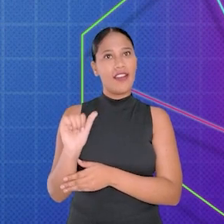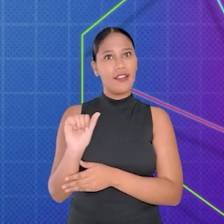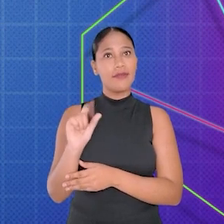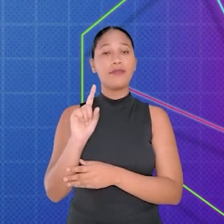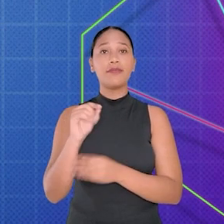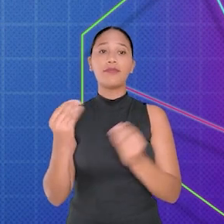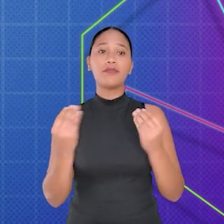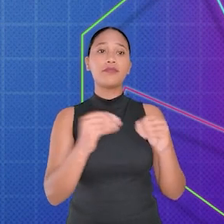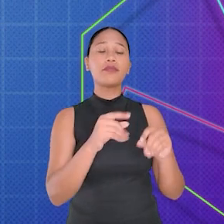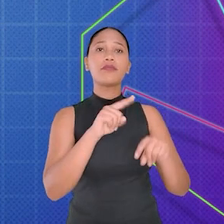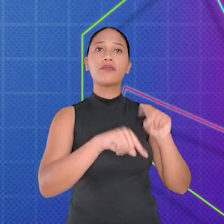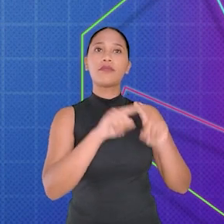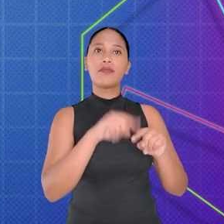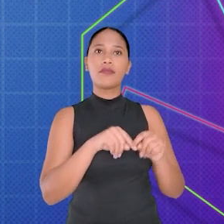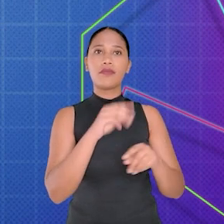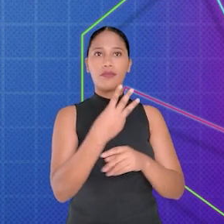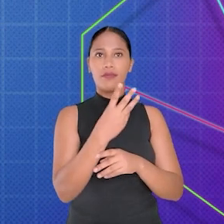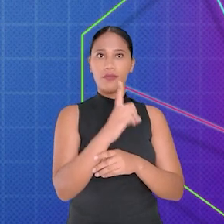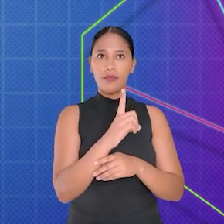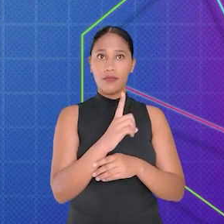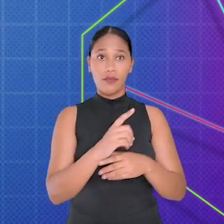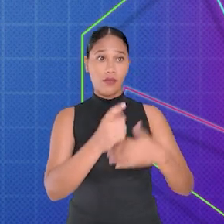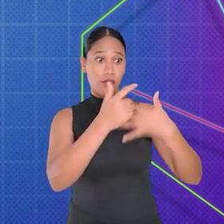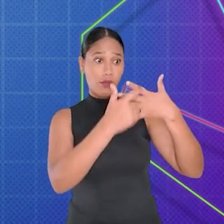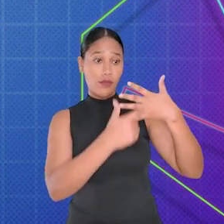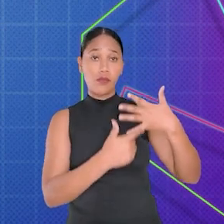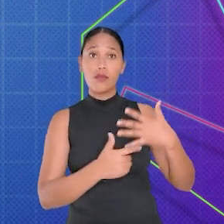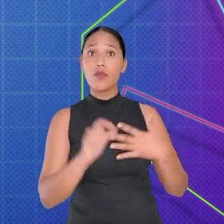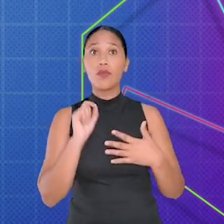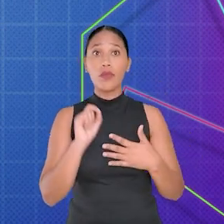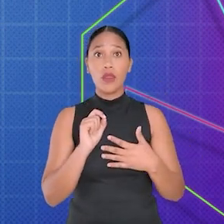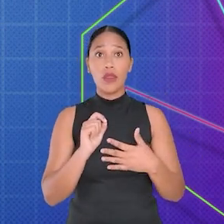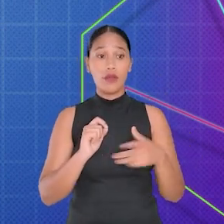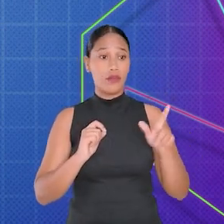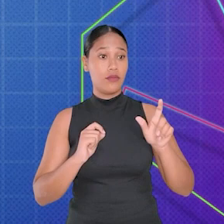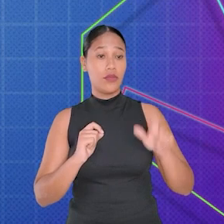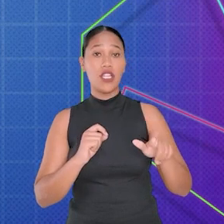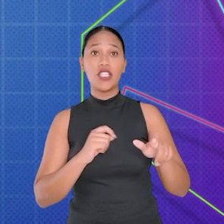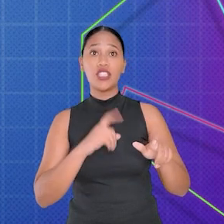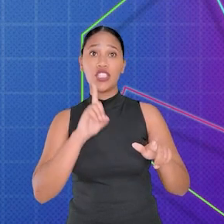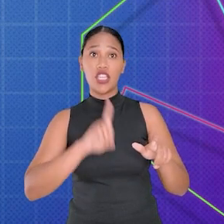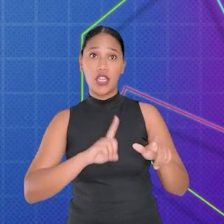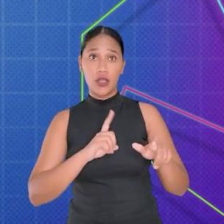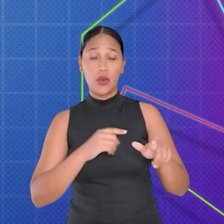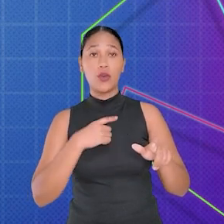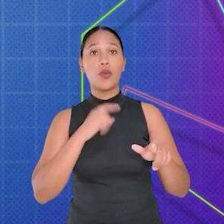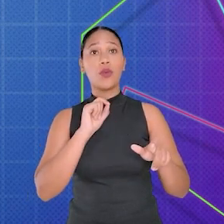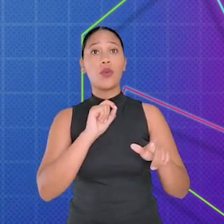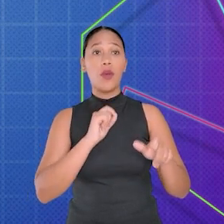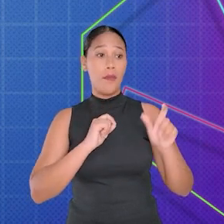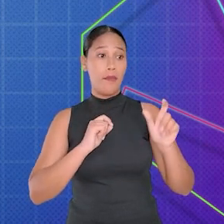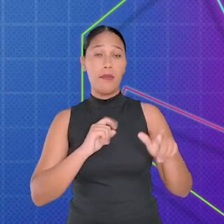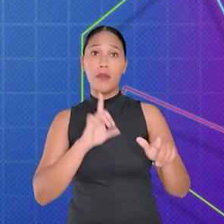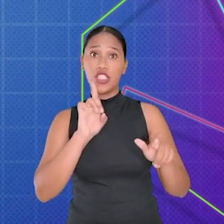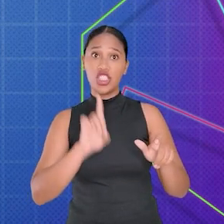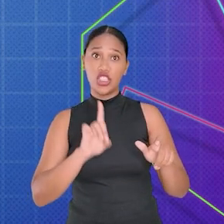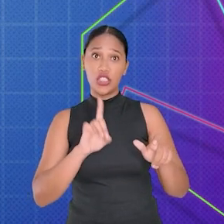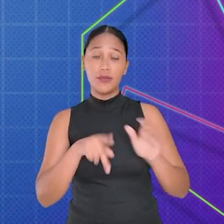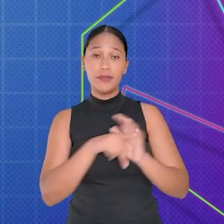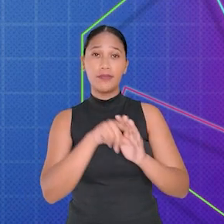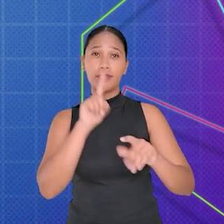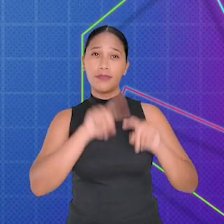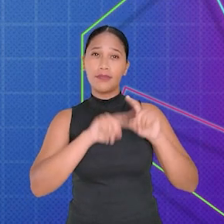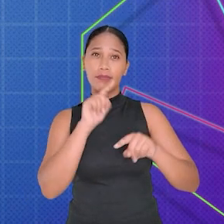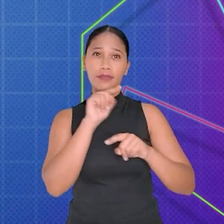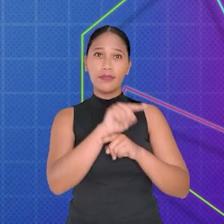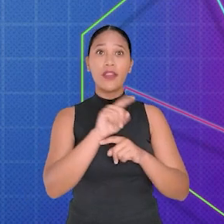para adicionar objetos às cenas em 3D. Os menus contextuais são: botão direito do mouse. Ao clicar com o botão direito do mouse em um